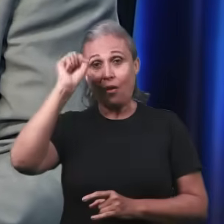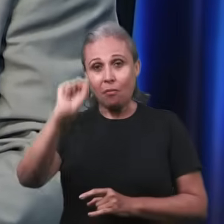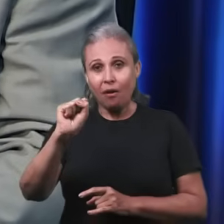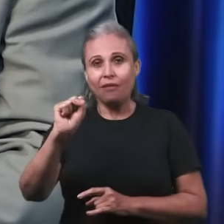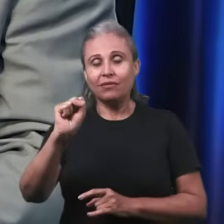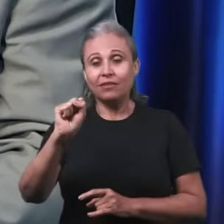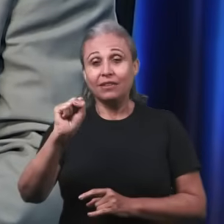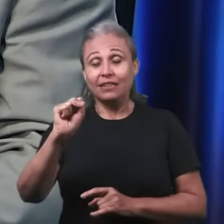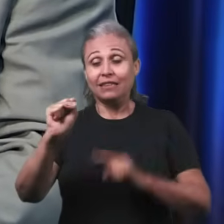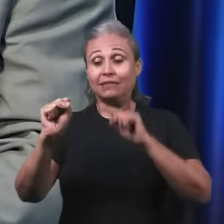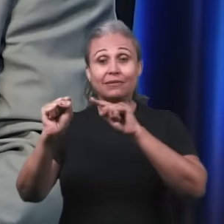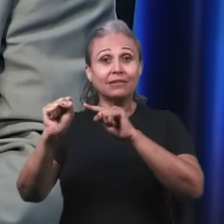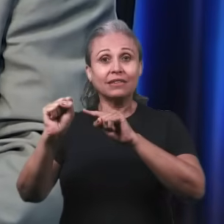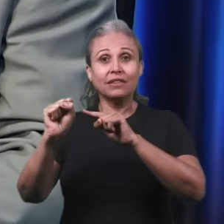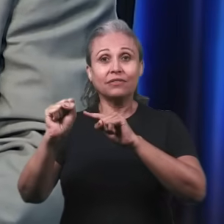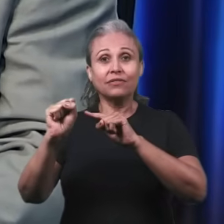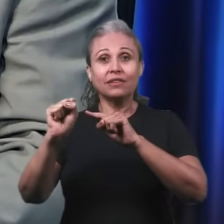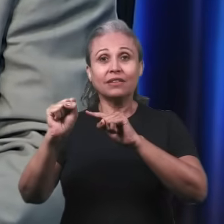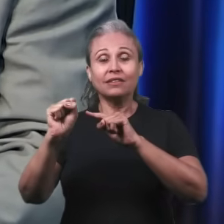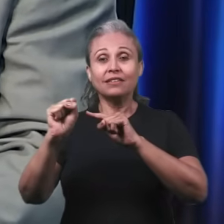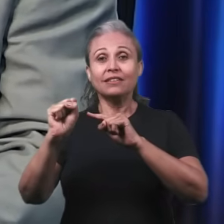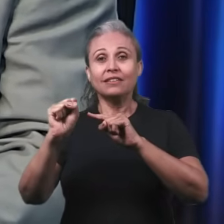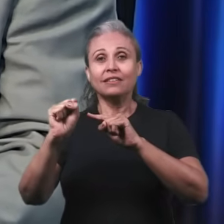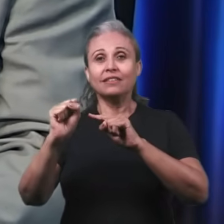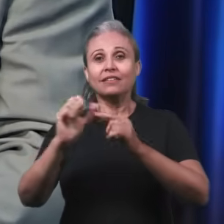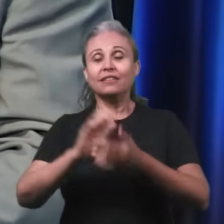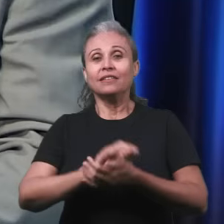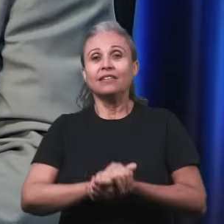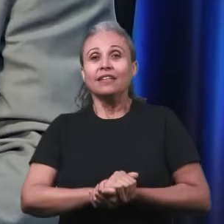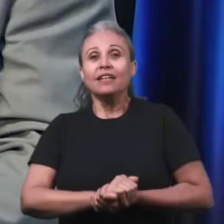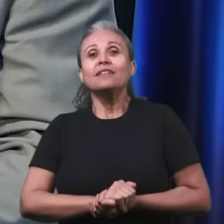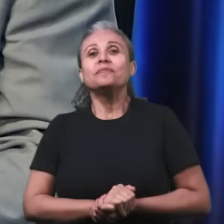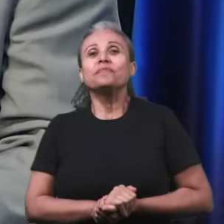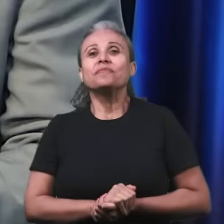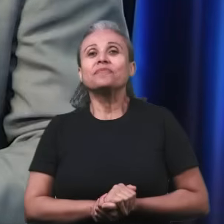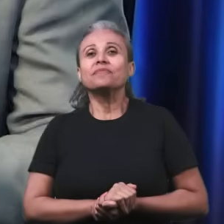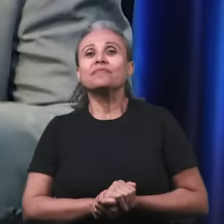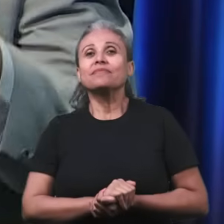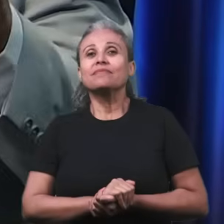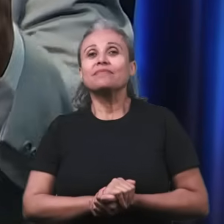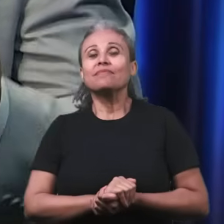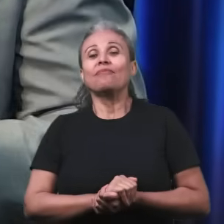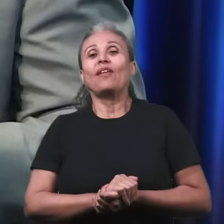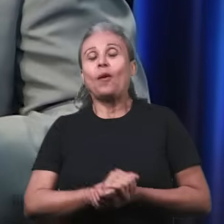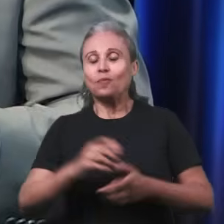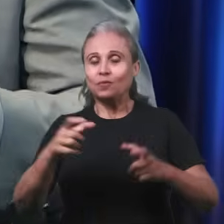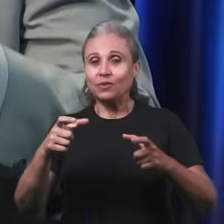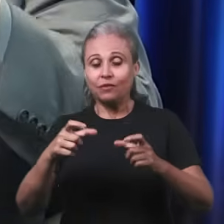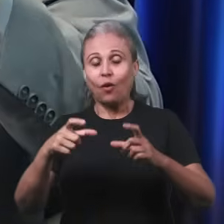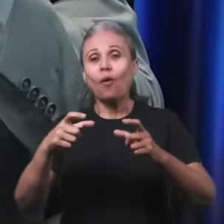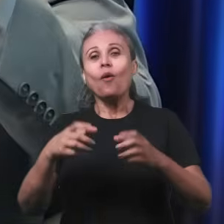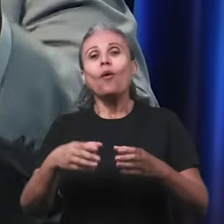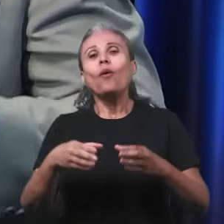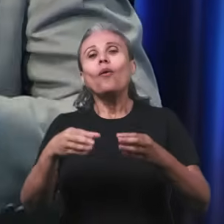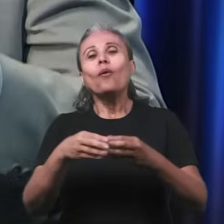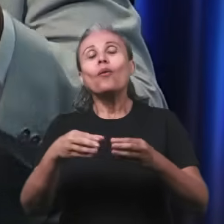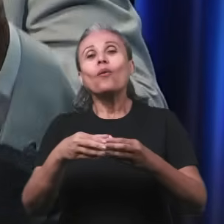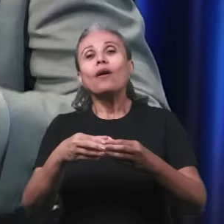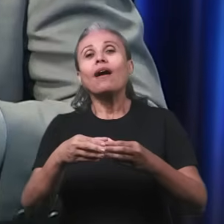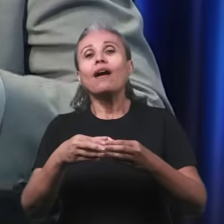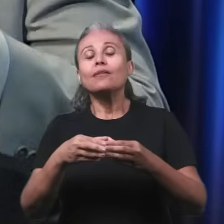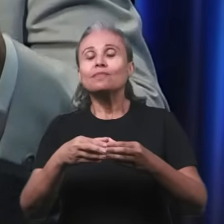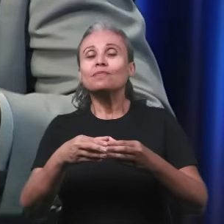passa pela porta, ele cai no alpendre de Salomão. Ou seja, é o lugar onde o